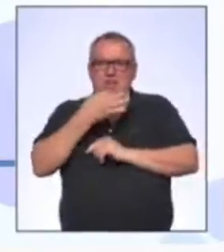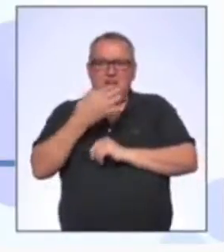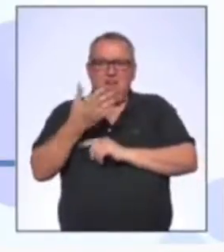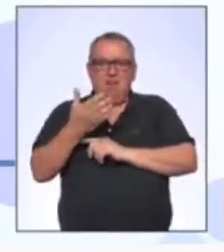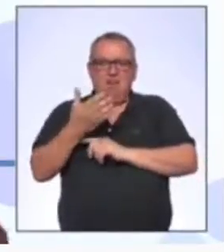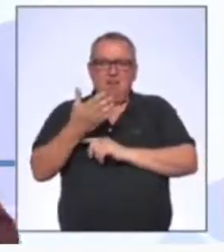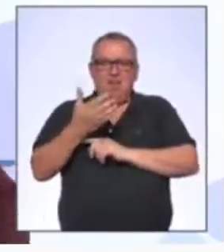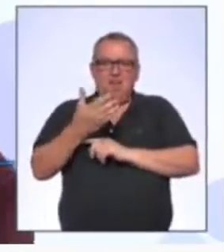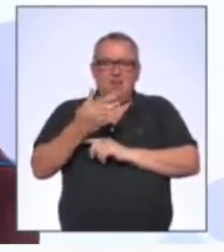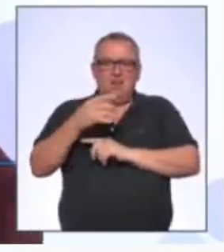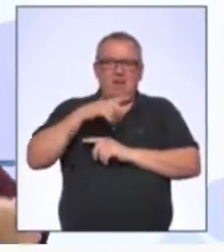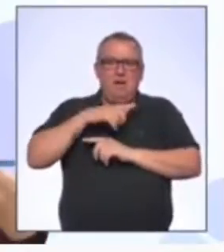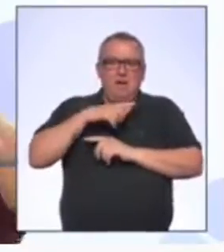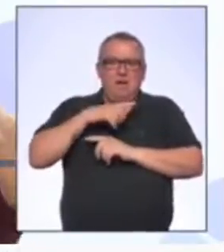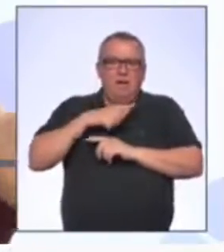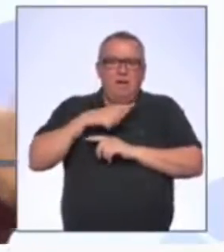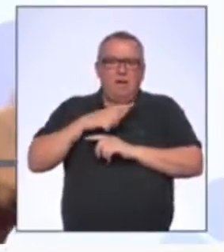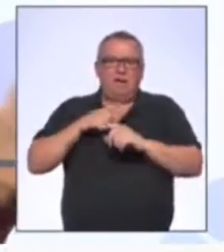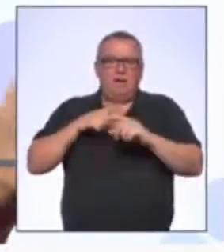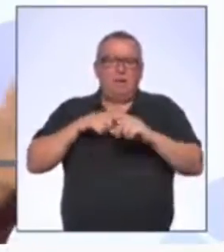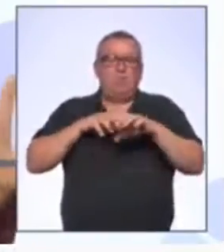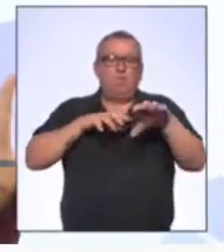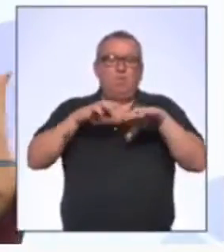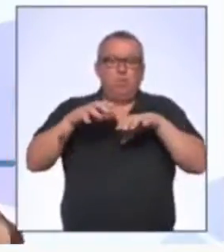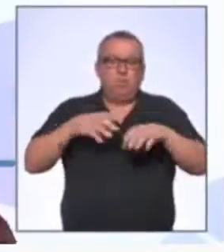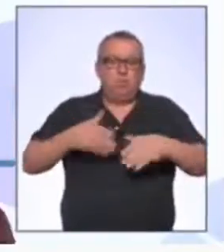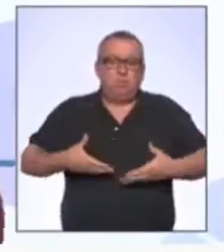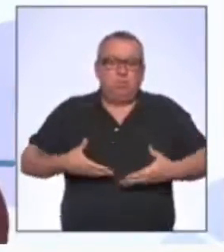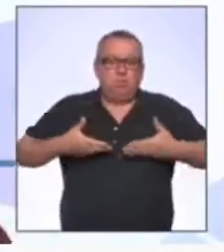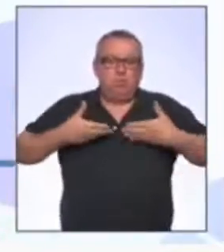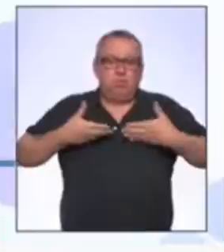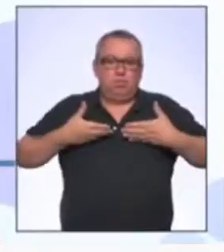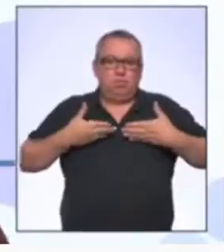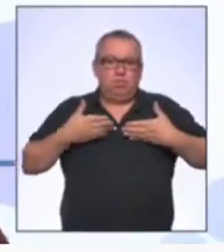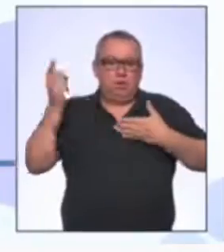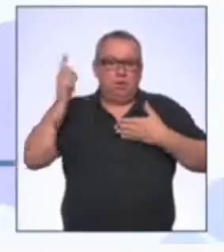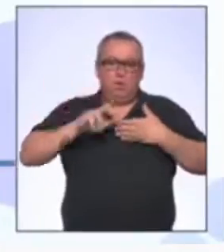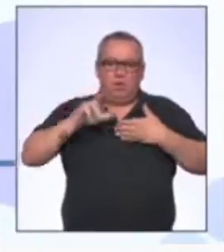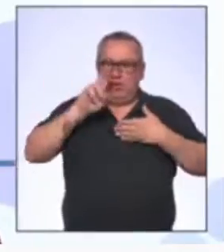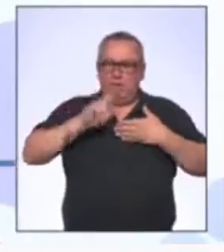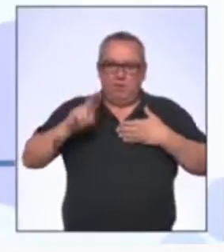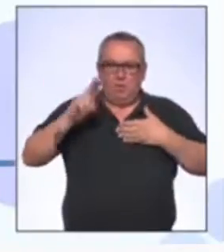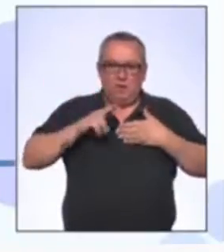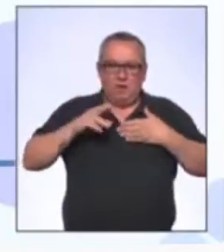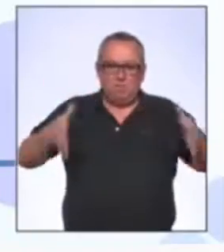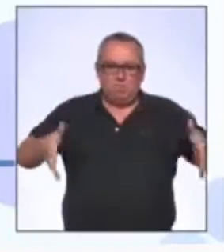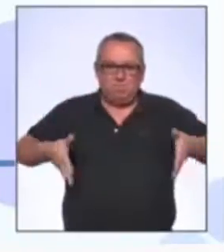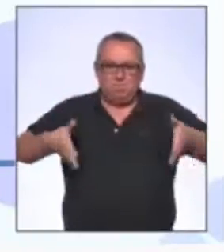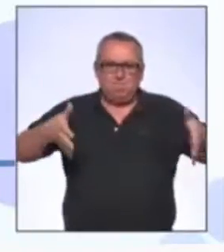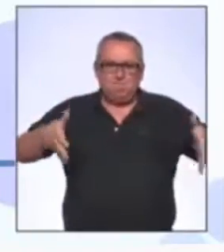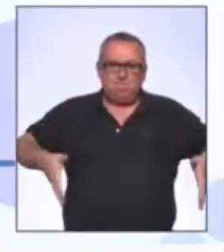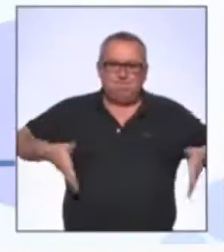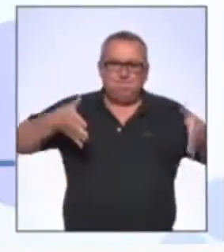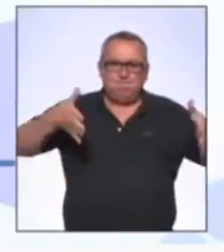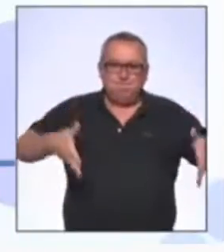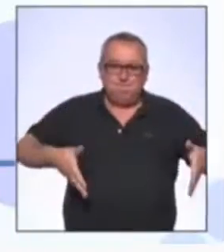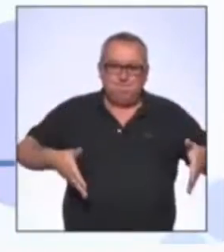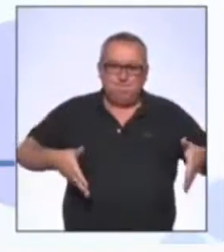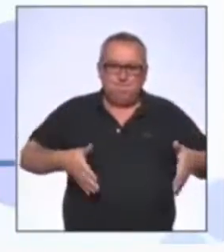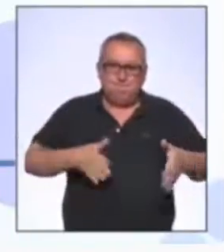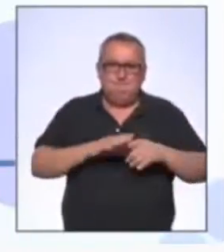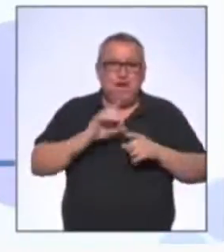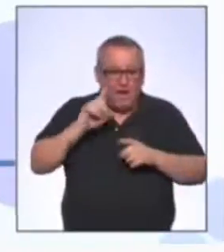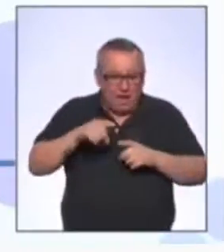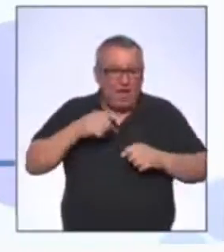ele ele tem a mobilidade da parte superior ele não consegue movimentar sua cadeira de rodas isso é